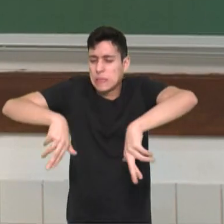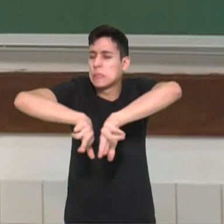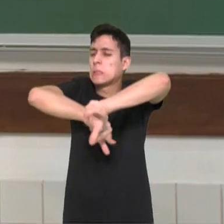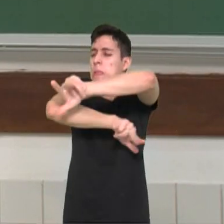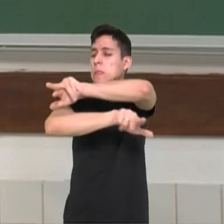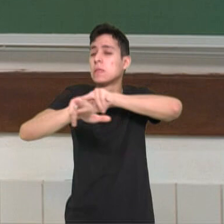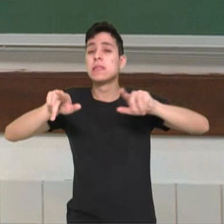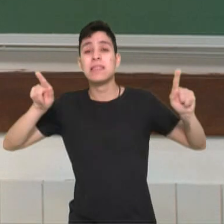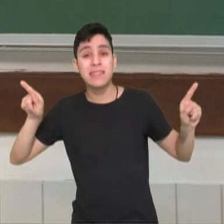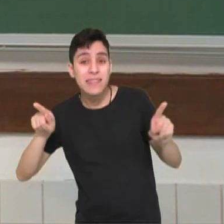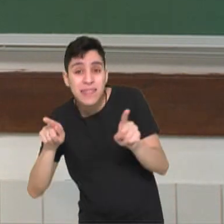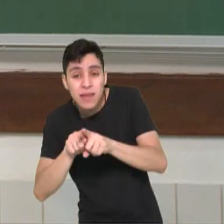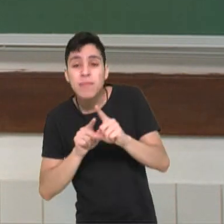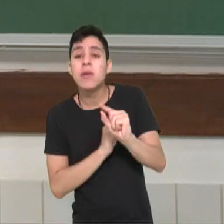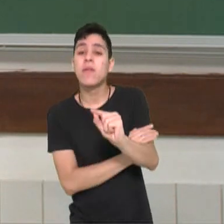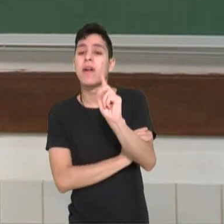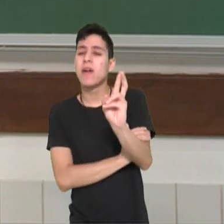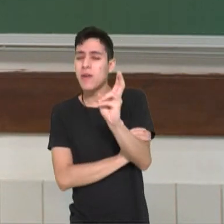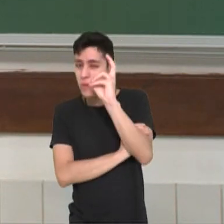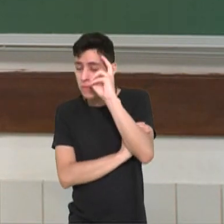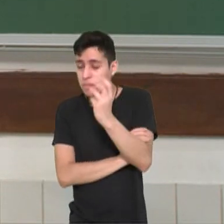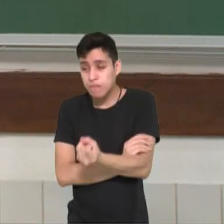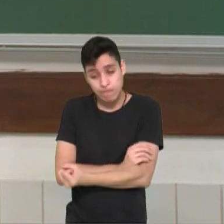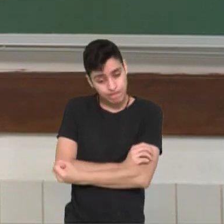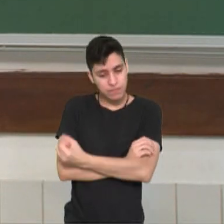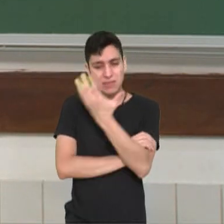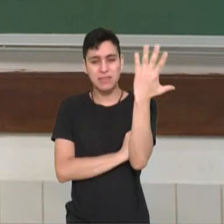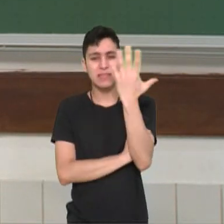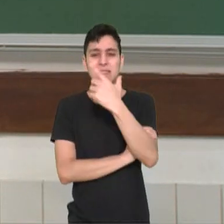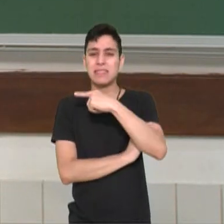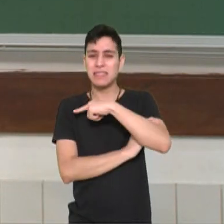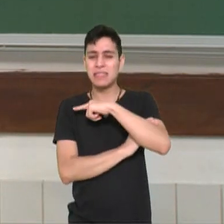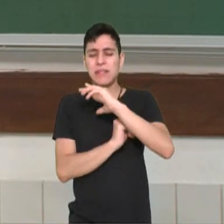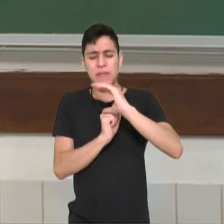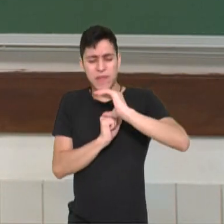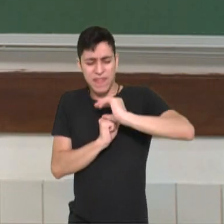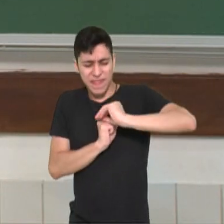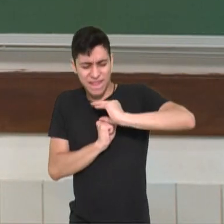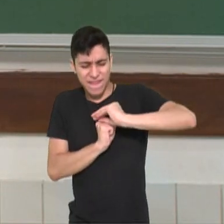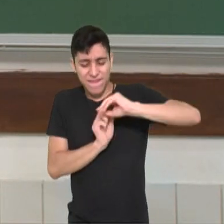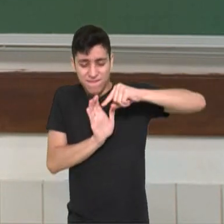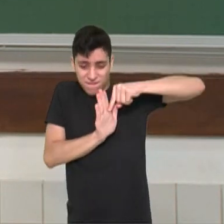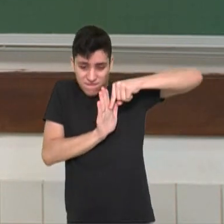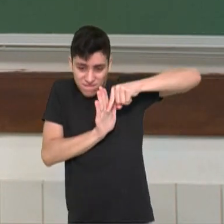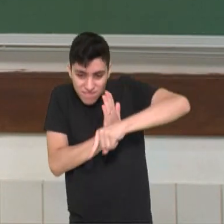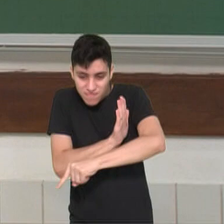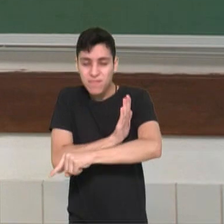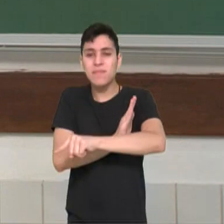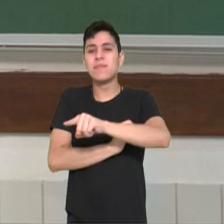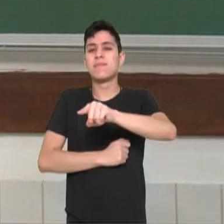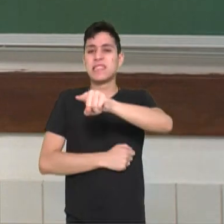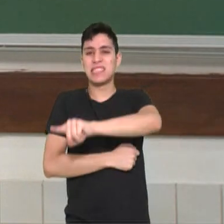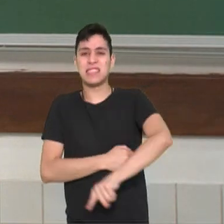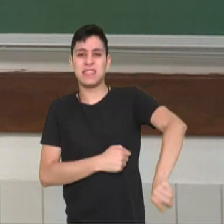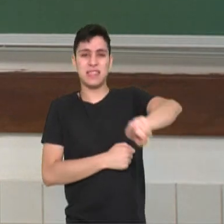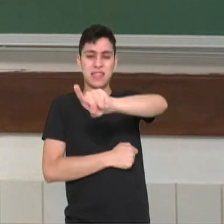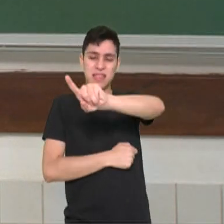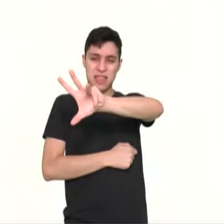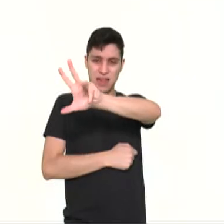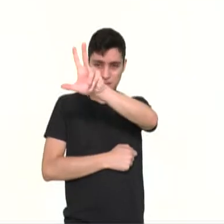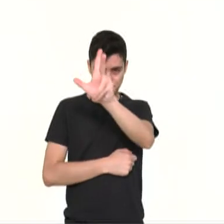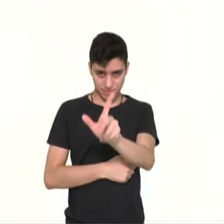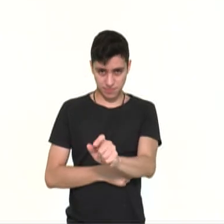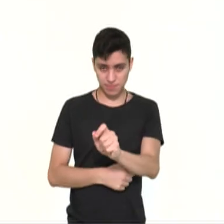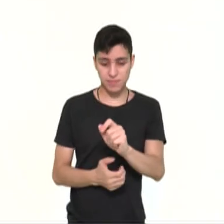questões culturais, né? São muitas informações, muitos conhecimentos que existem dentro desse continente. Na nossa aula